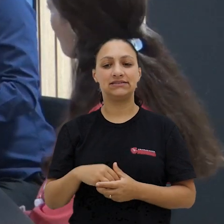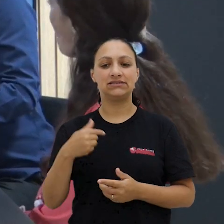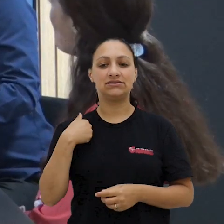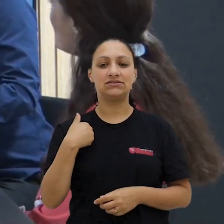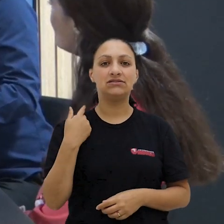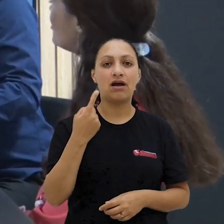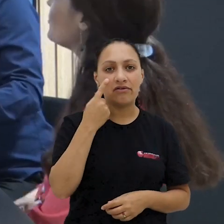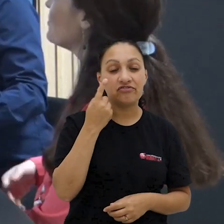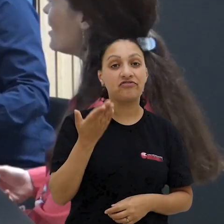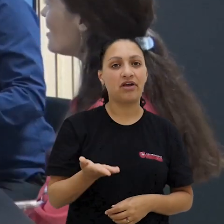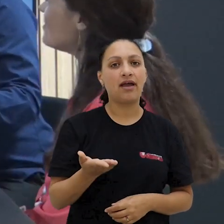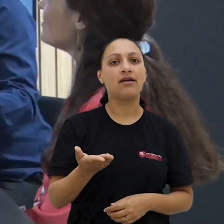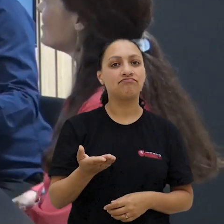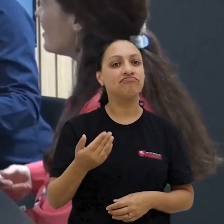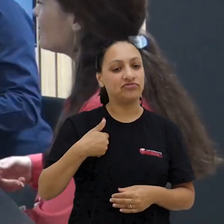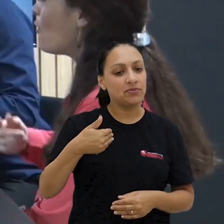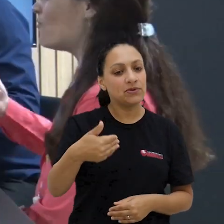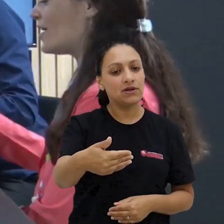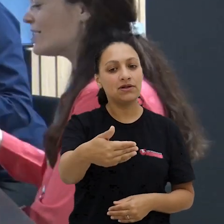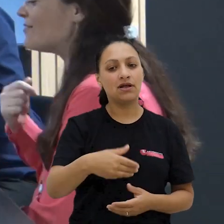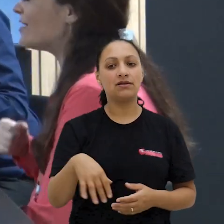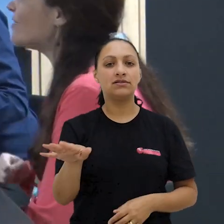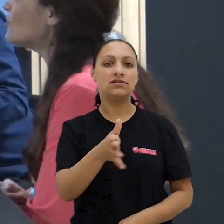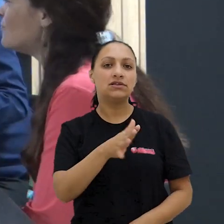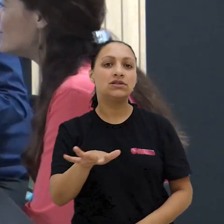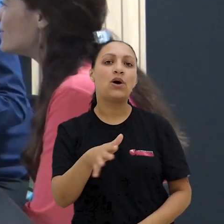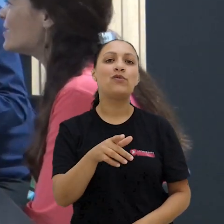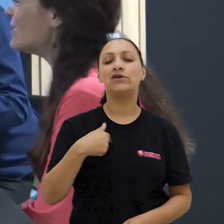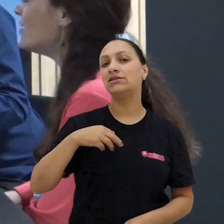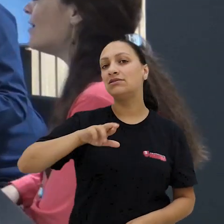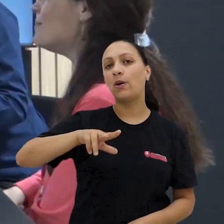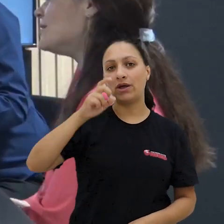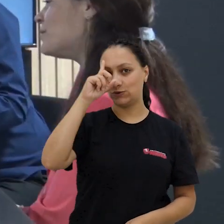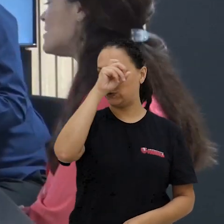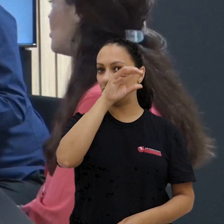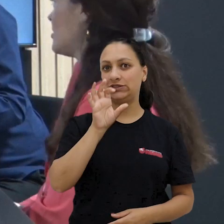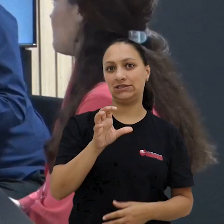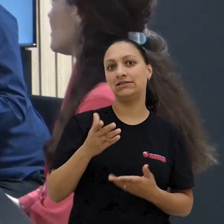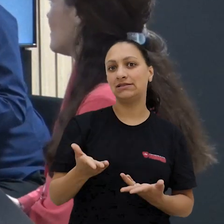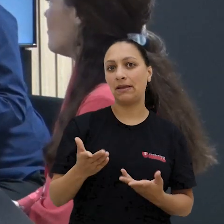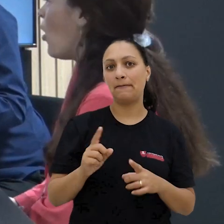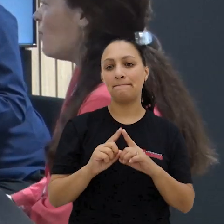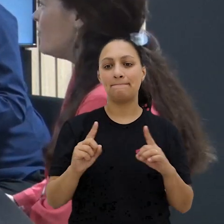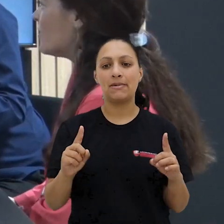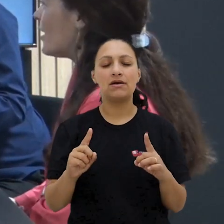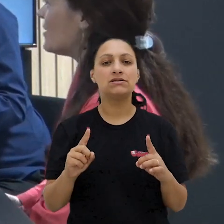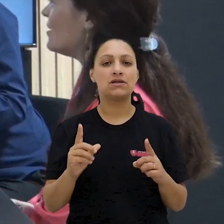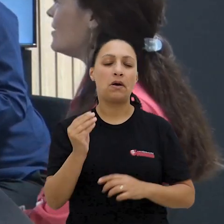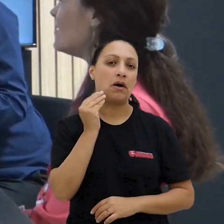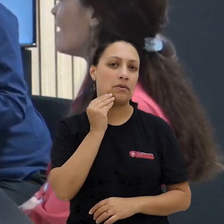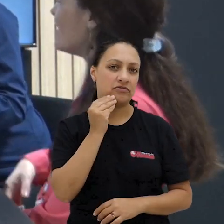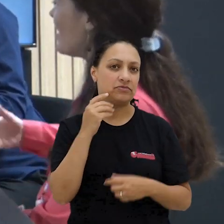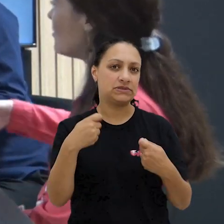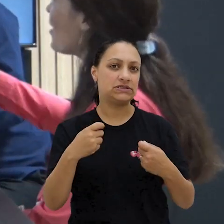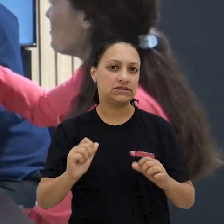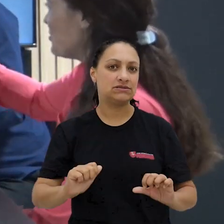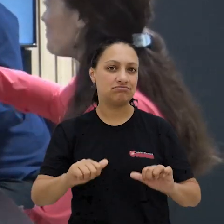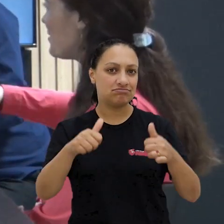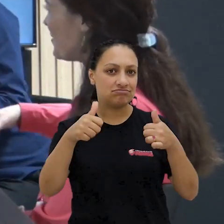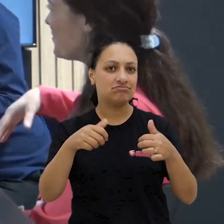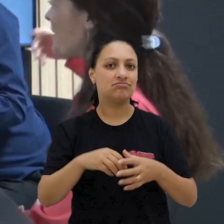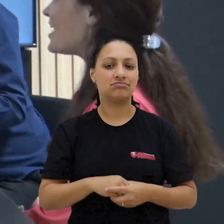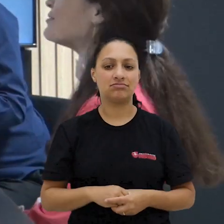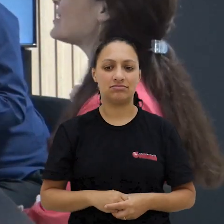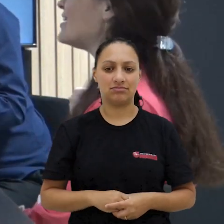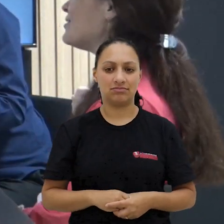toma... realmente, vamos lá. Talvez não é tão difícil assim, mas exige adaptação, óbvio, né? E aí ali